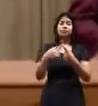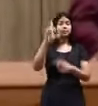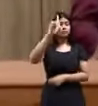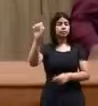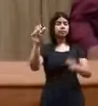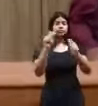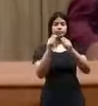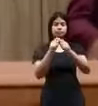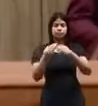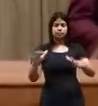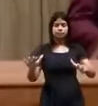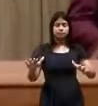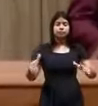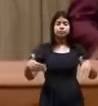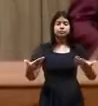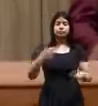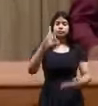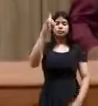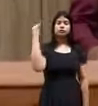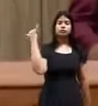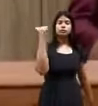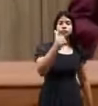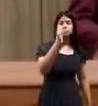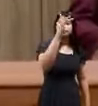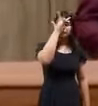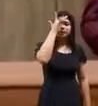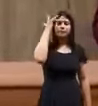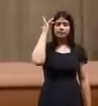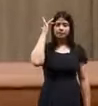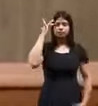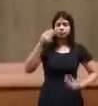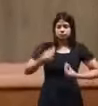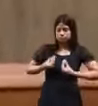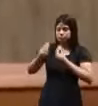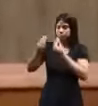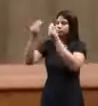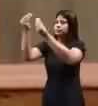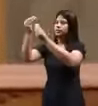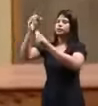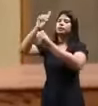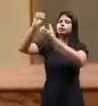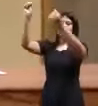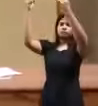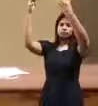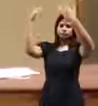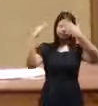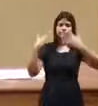milagre. Ele diz assim: aquele que tem lhe será dado.